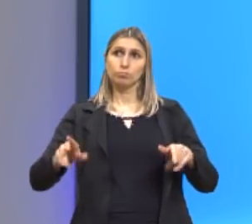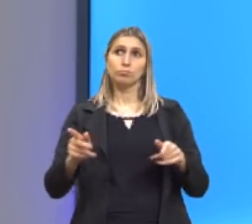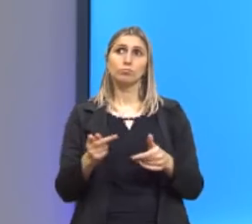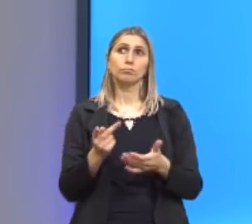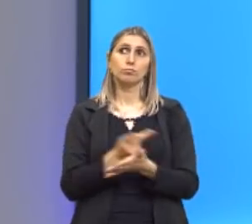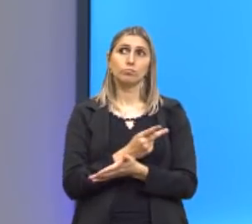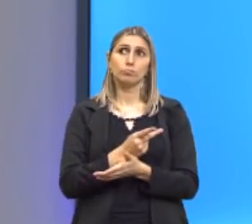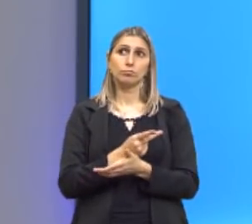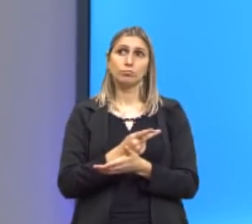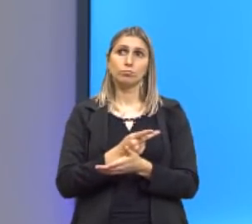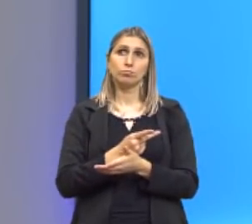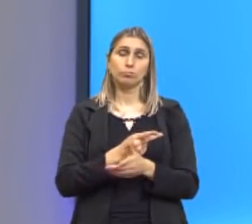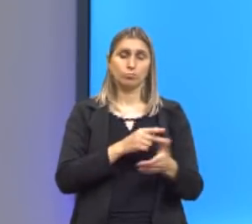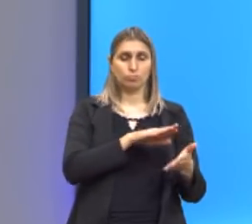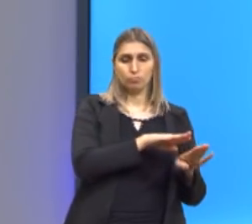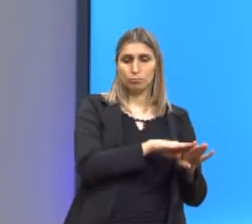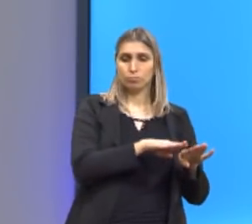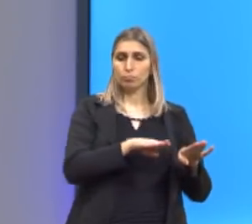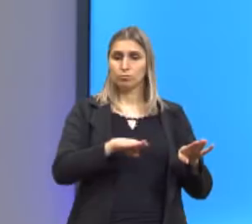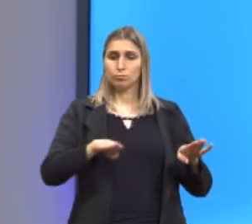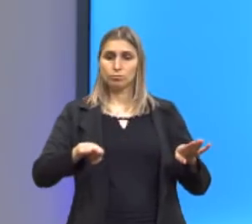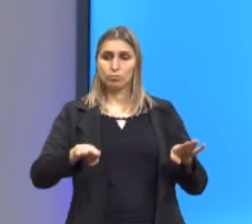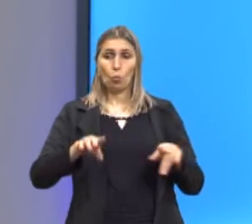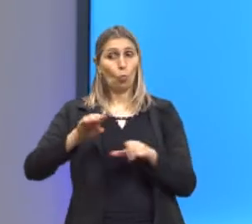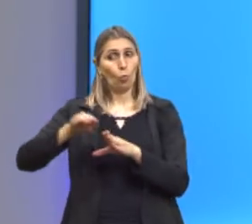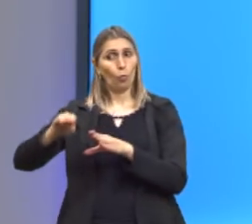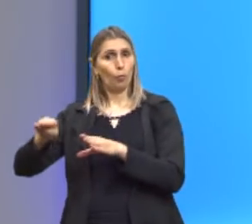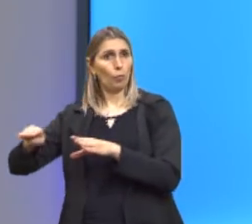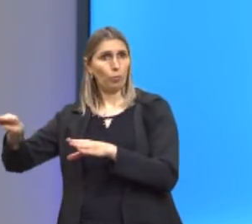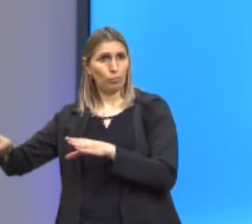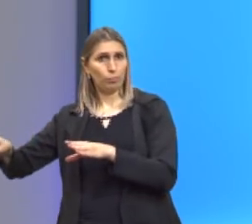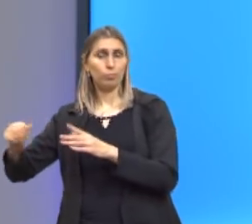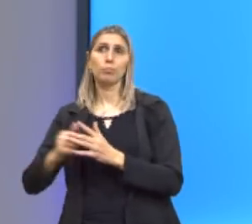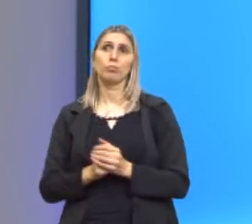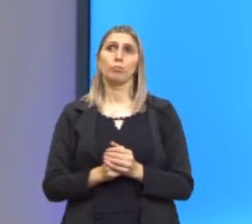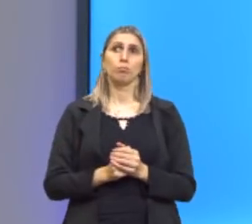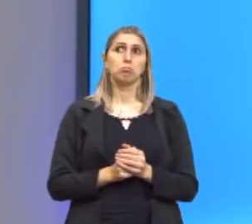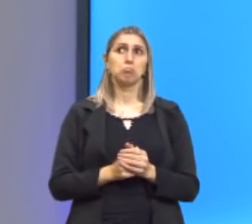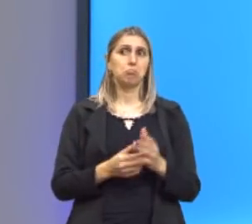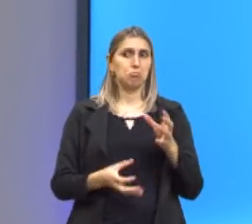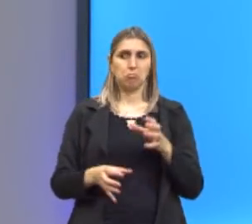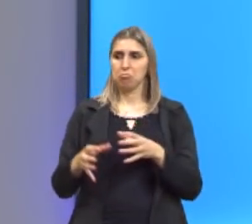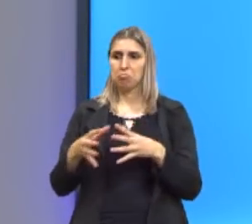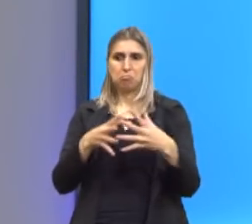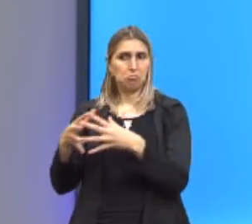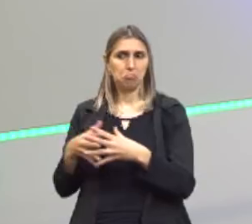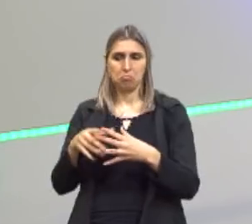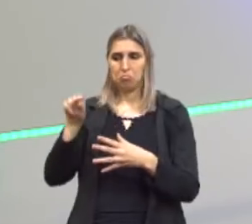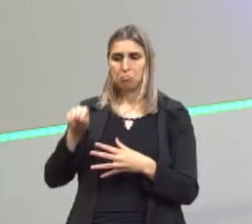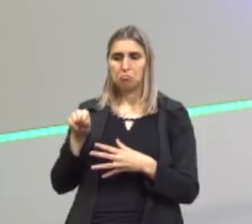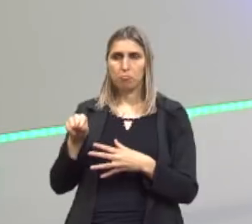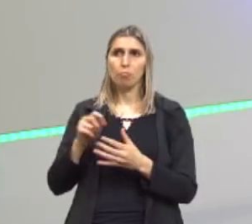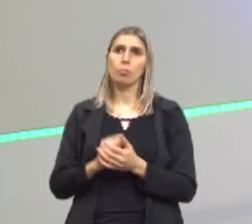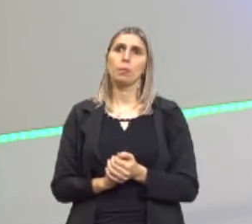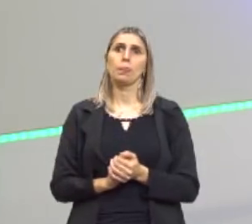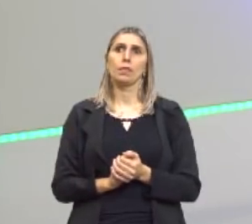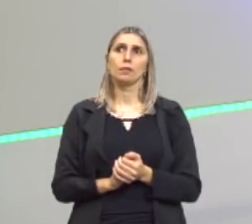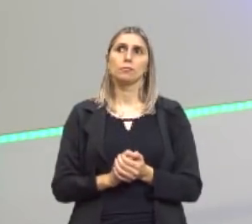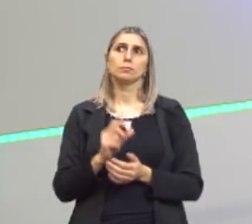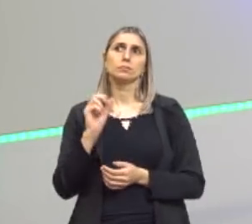na reflexão regular ou na reflexão difusa. Apesar de ter toda essa bagunça de, né,